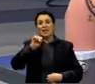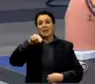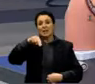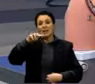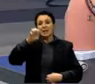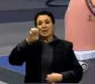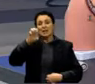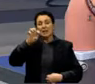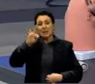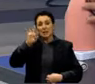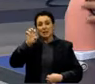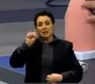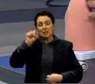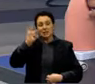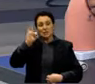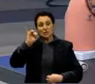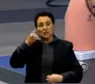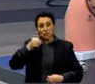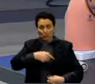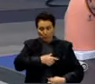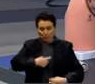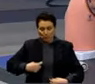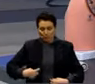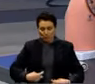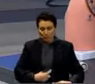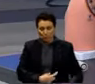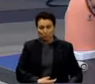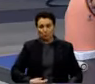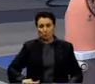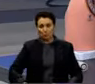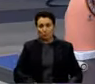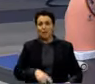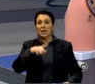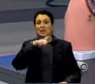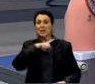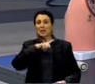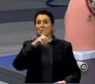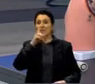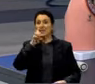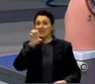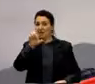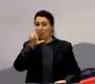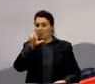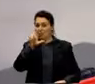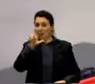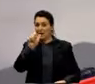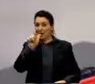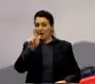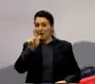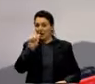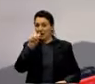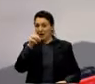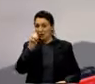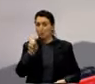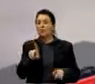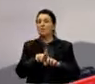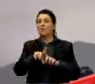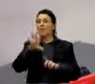intestino delgado, o intestino fino. Deixa eu pegar ele aqui.